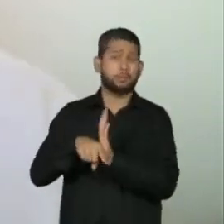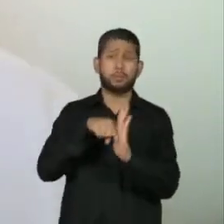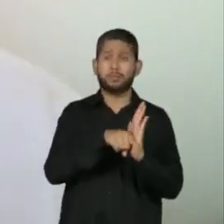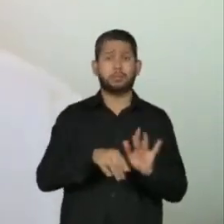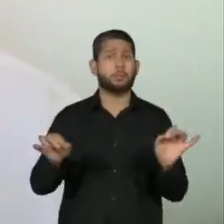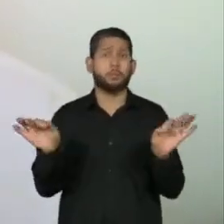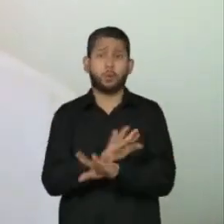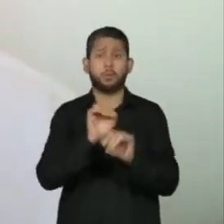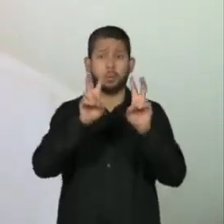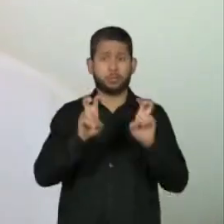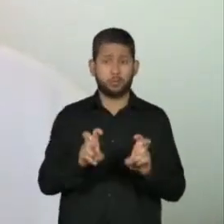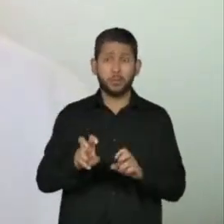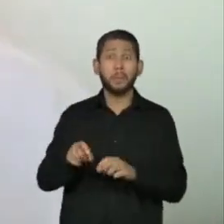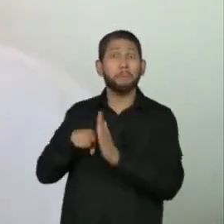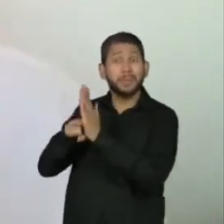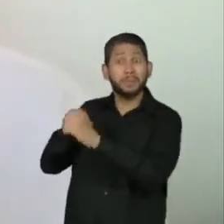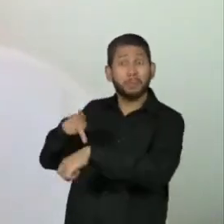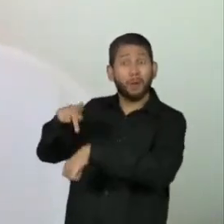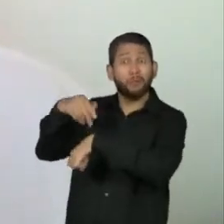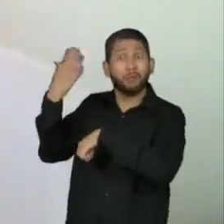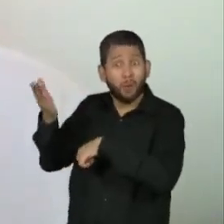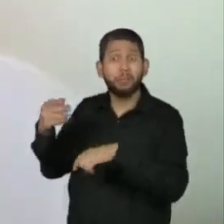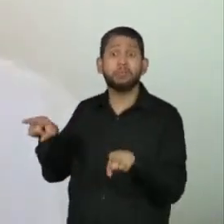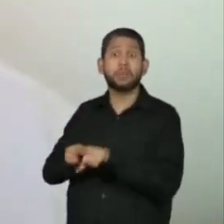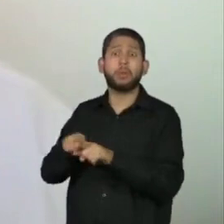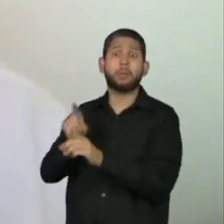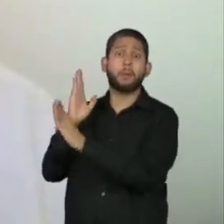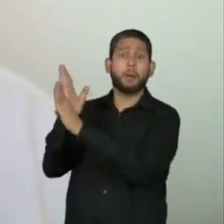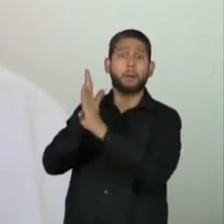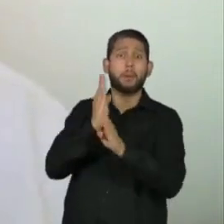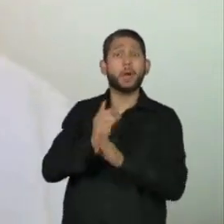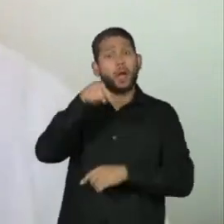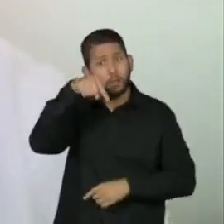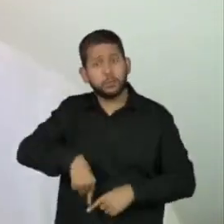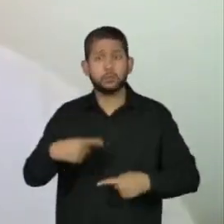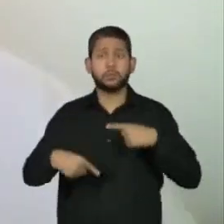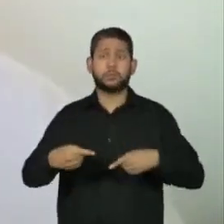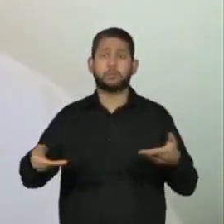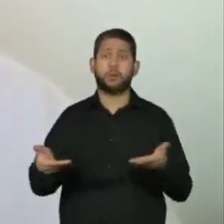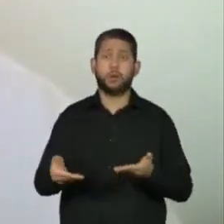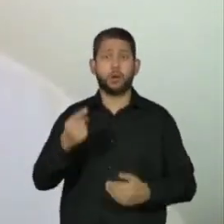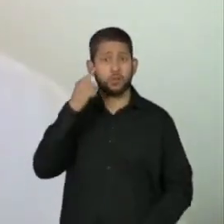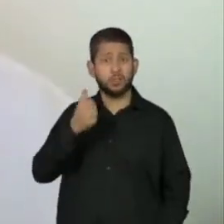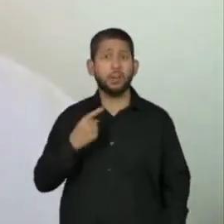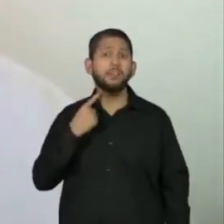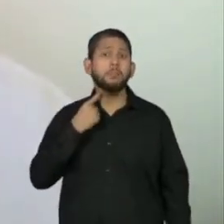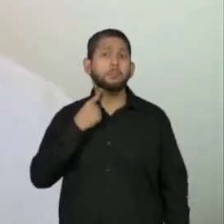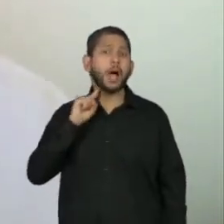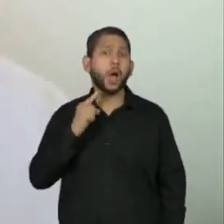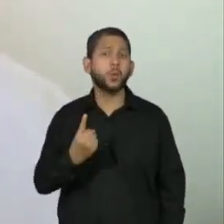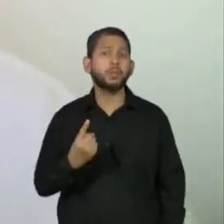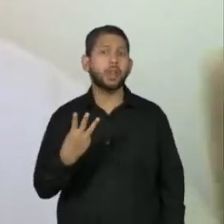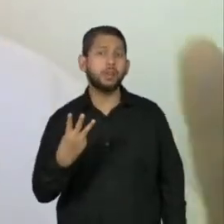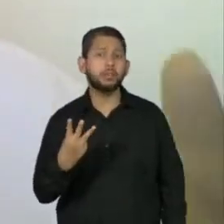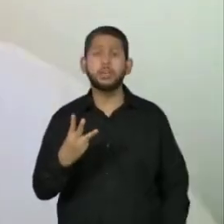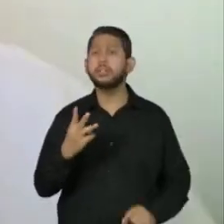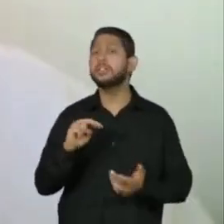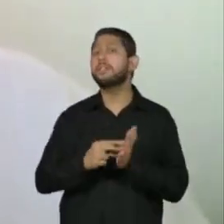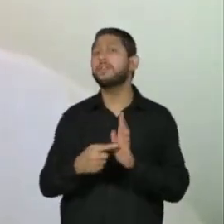literatura internacional para isso, e é essa literatura e esse debate que nós estamos fazendo. O 13 de maio, nesse sentido,